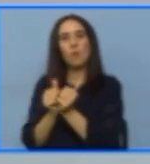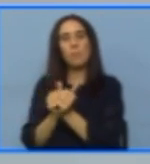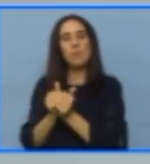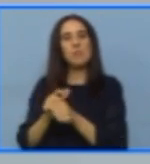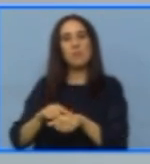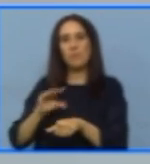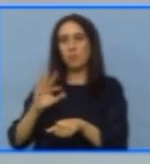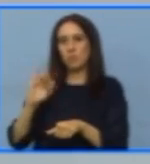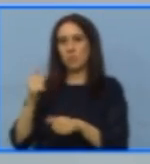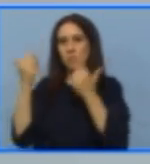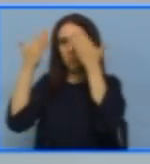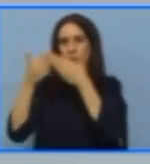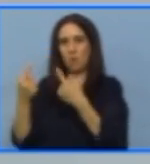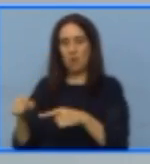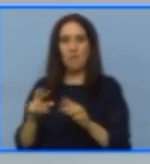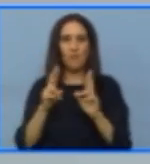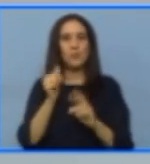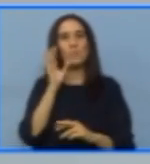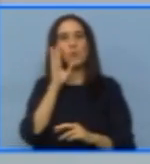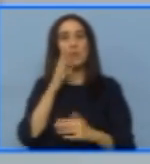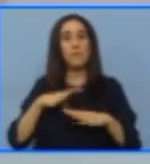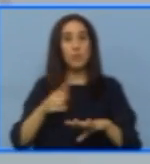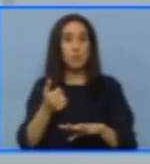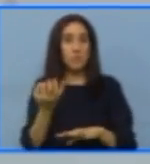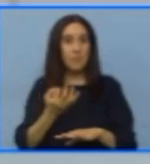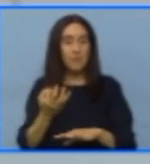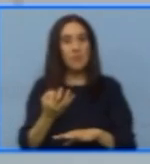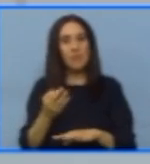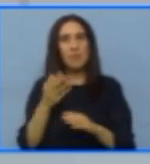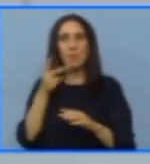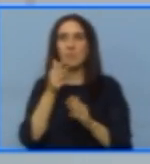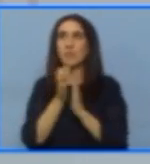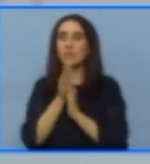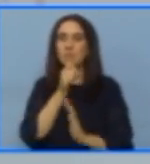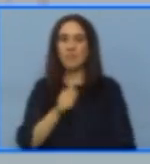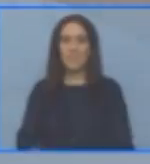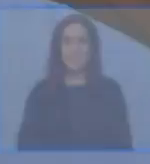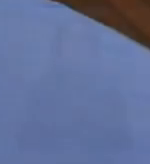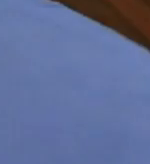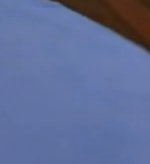pelas 22h45. Votos de boa tarde, boas férias, se for o caso, e até amanhã, se Deus quiser.